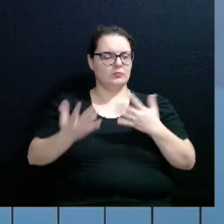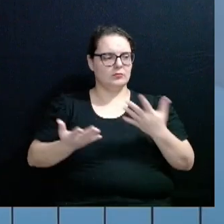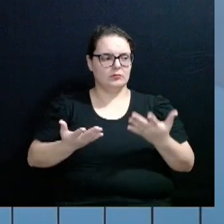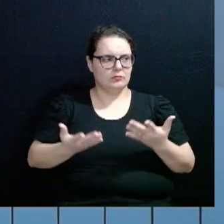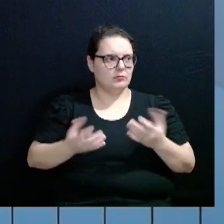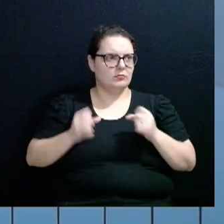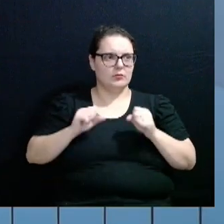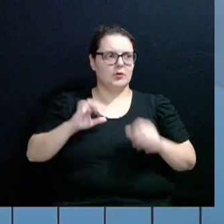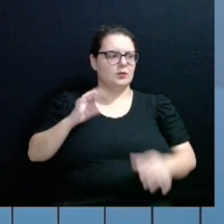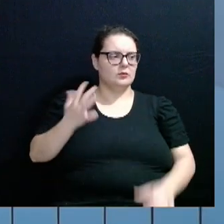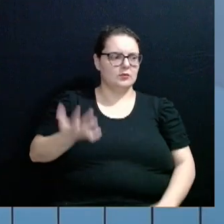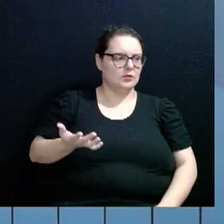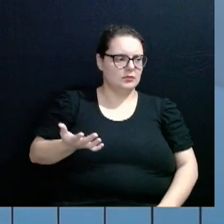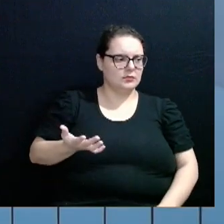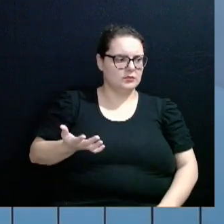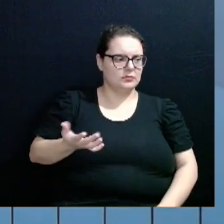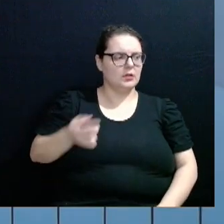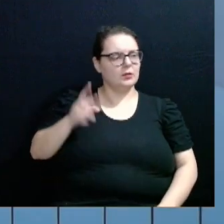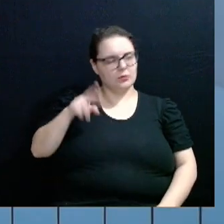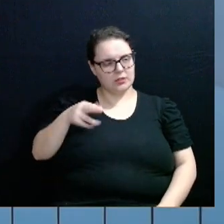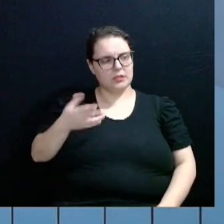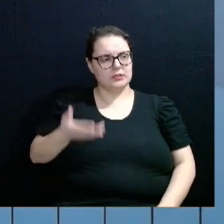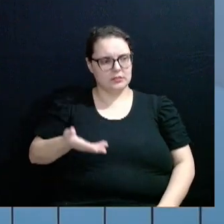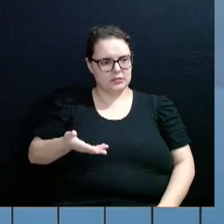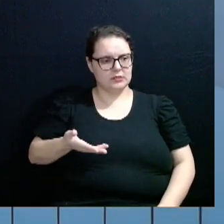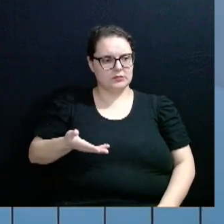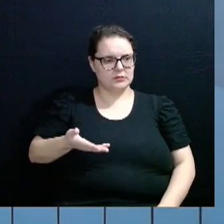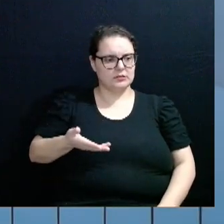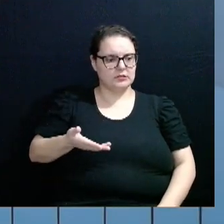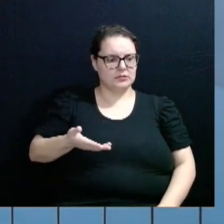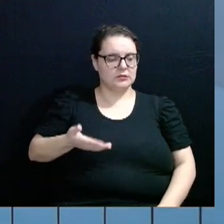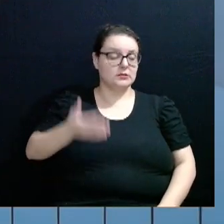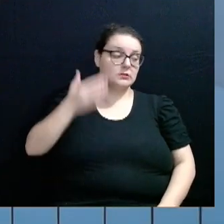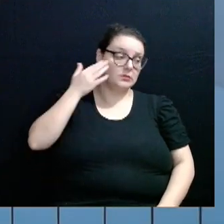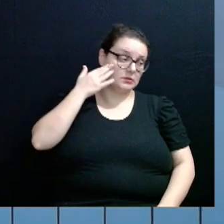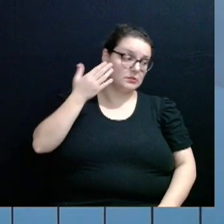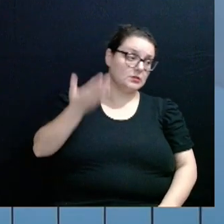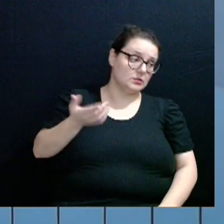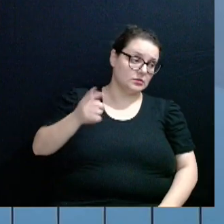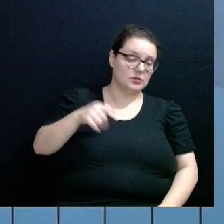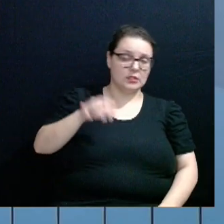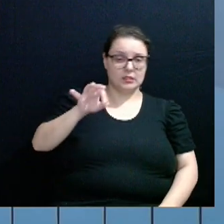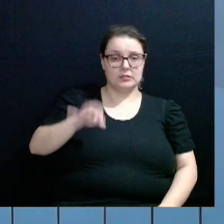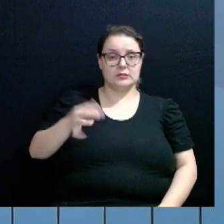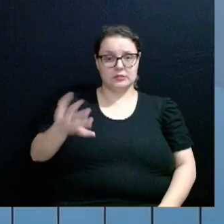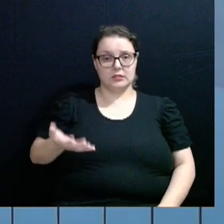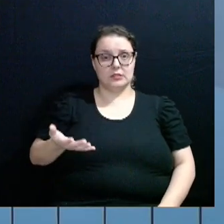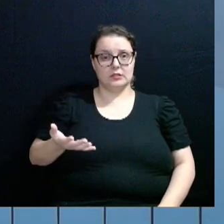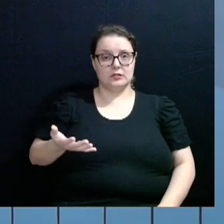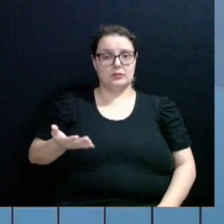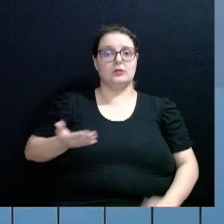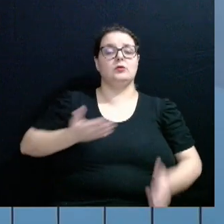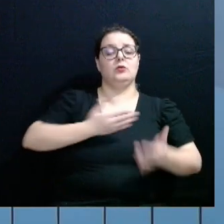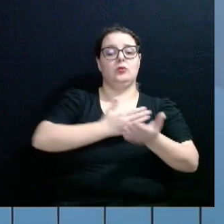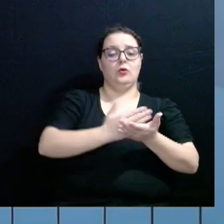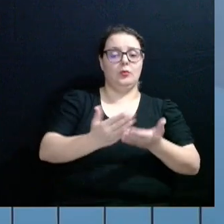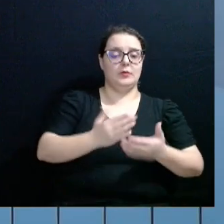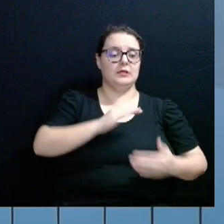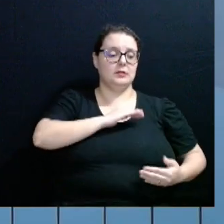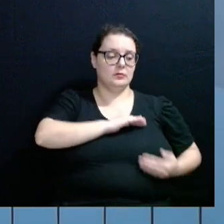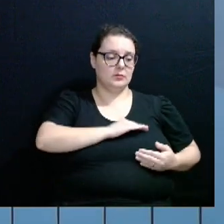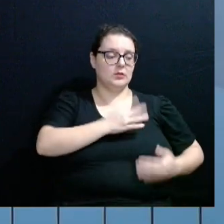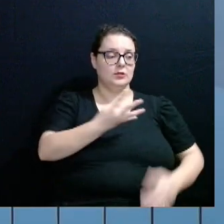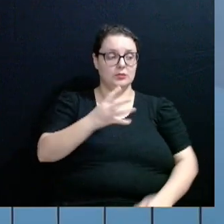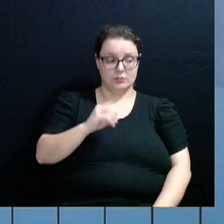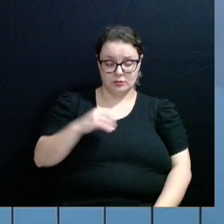por conta disso que se entende que é assertivo a mamografia a partir dos 40